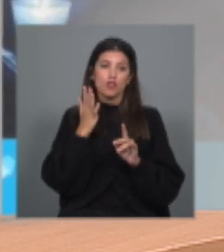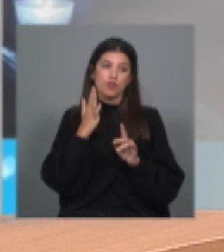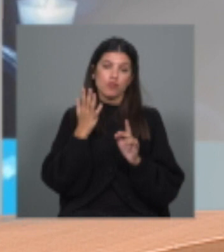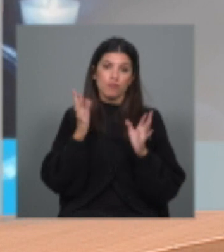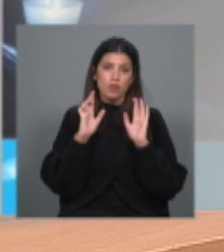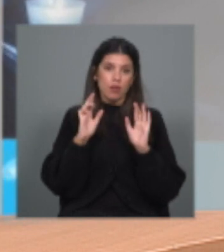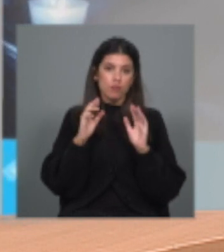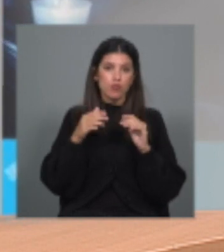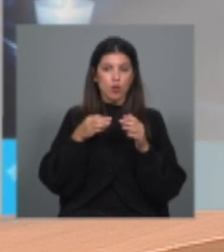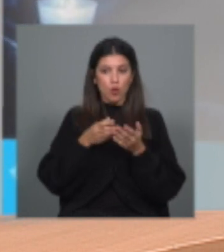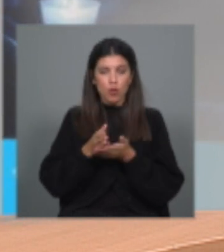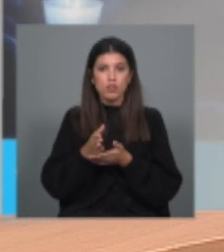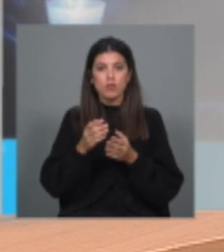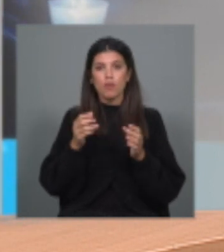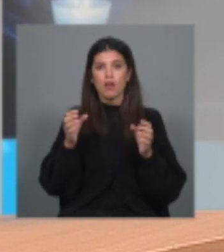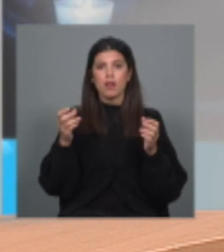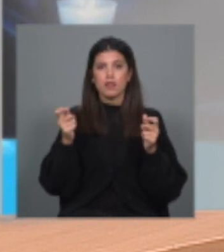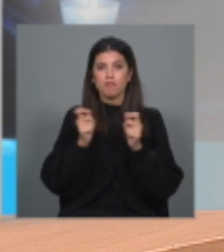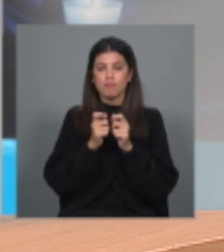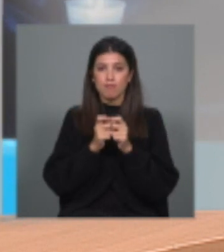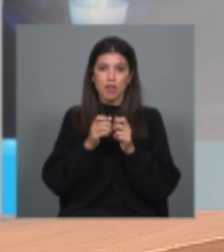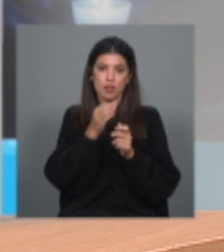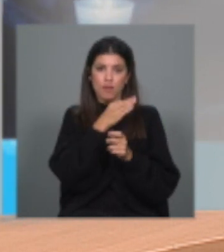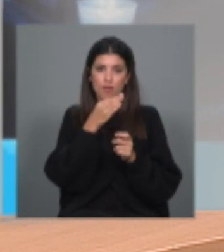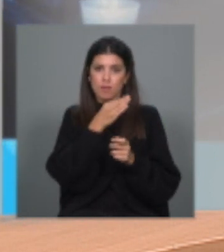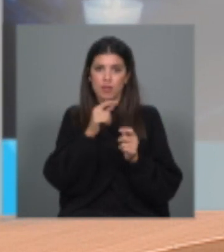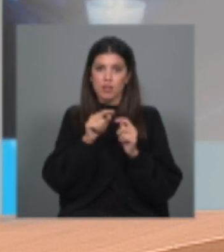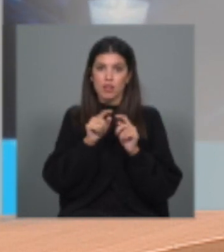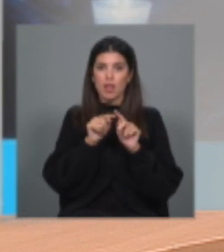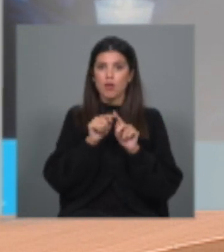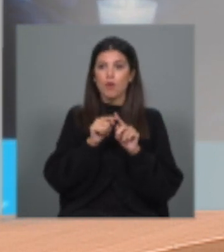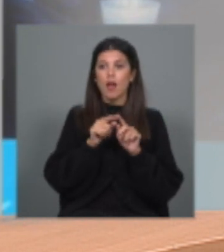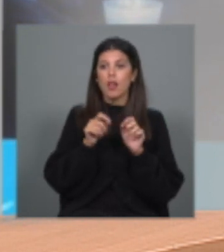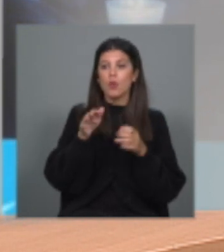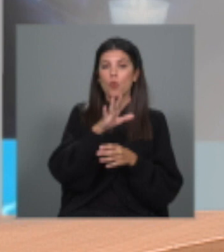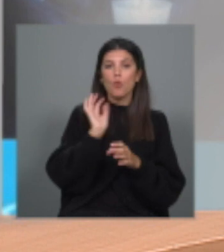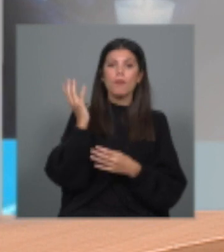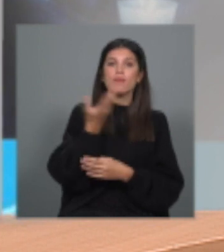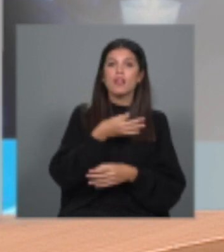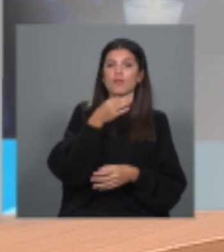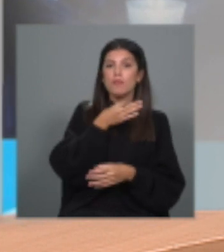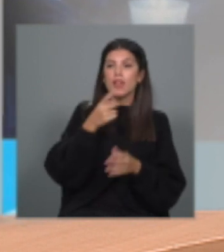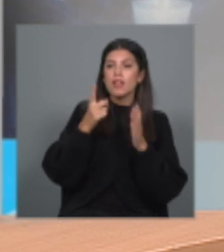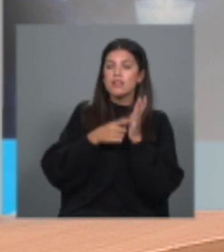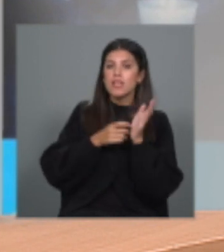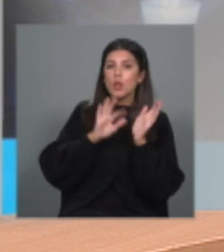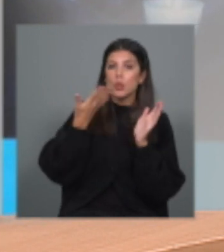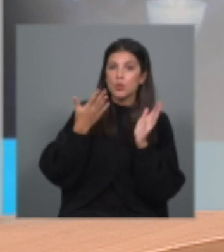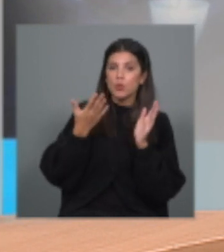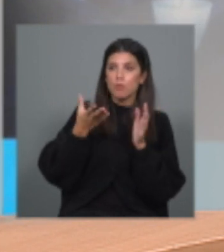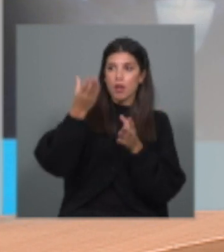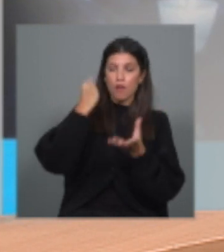personalizado. E, portanto, o ambiente familiar é uma condição necessária para a formação. Isto não se trata de uma competência técnica, trata-se de um discernimento